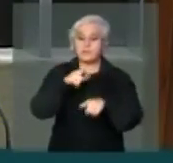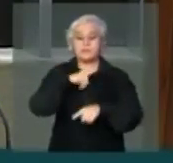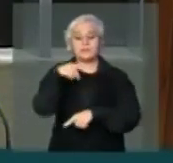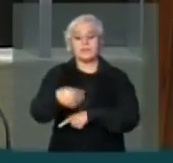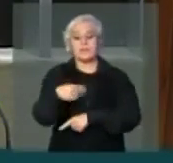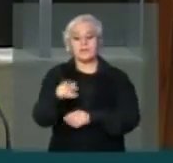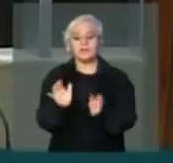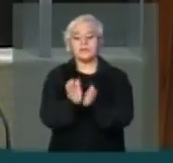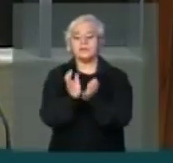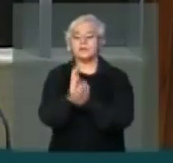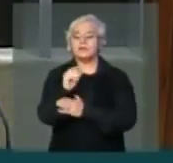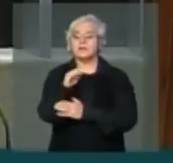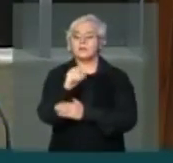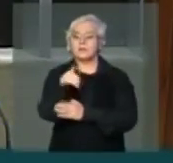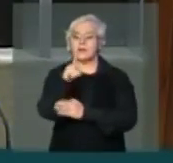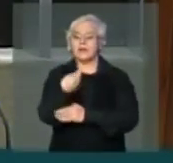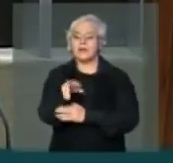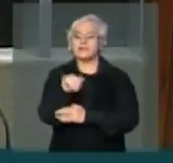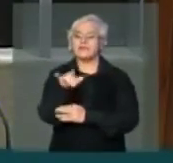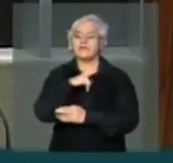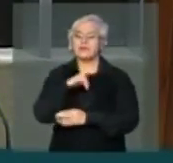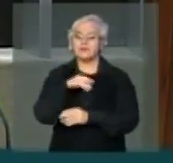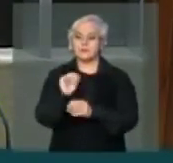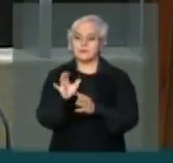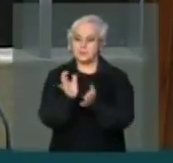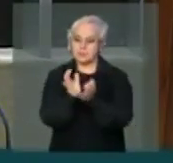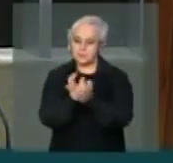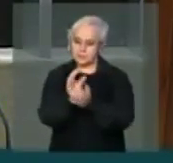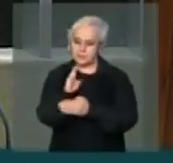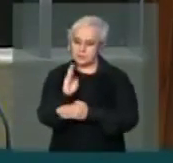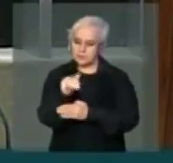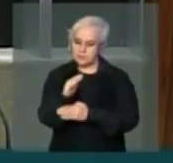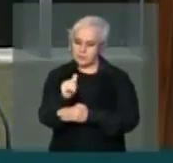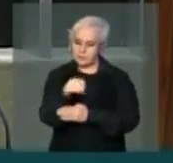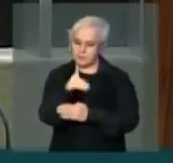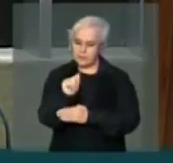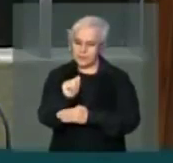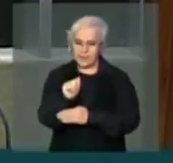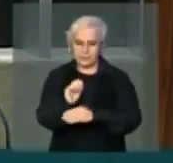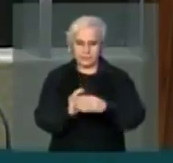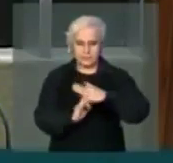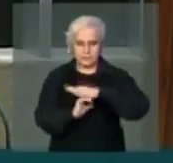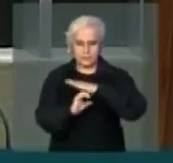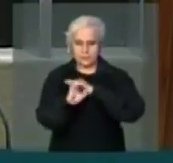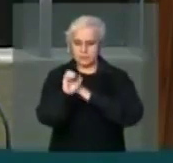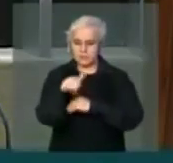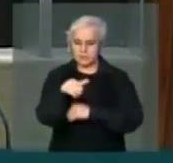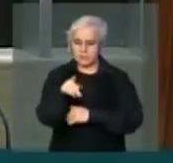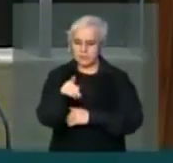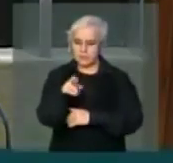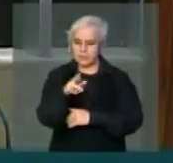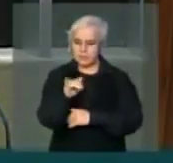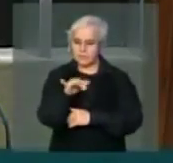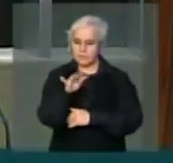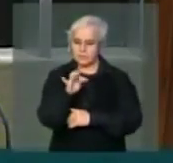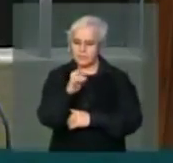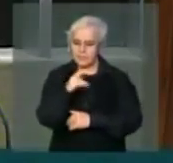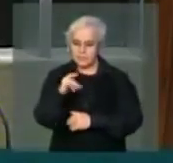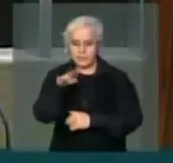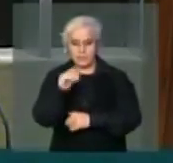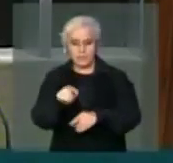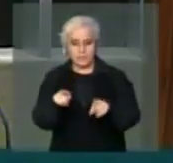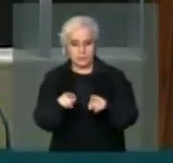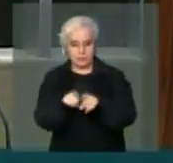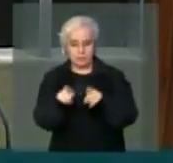bancadas? A bancada das empreiteiras. E, sobretudo, essas que estão aí sendo investigadas no escândalo